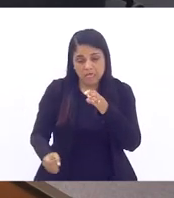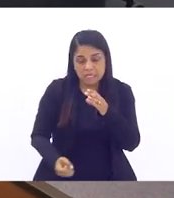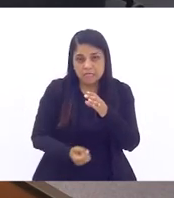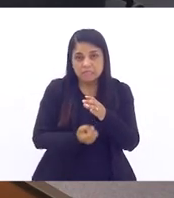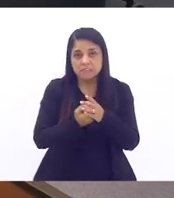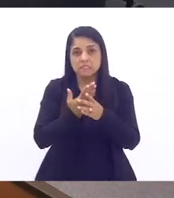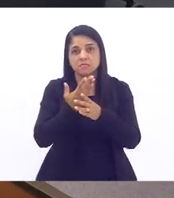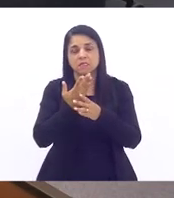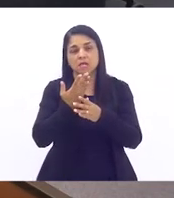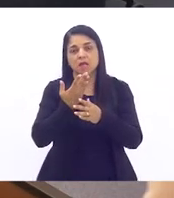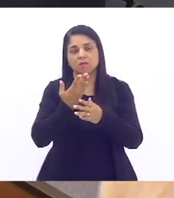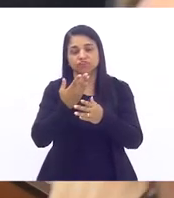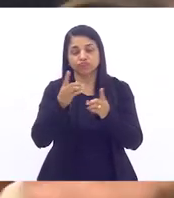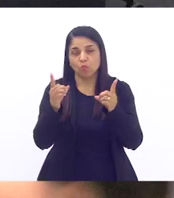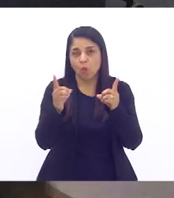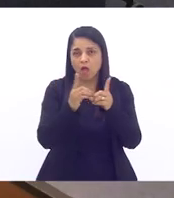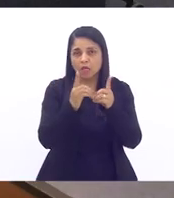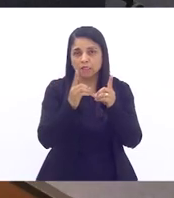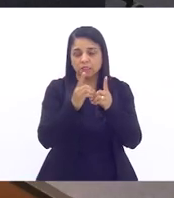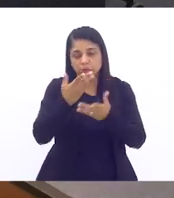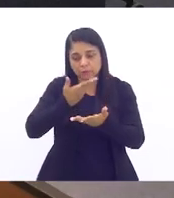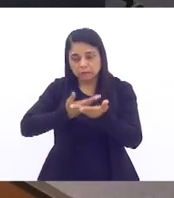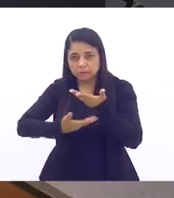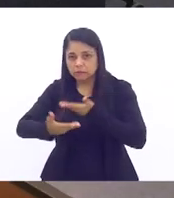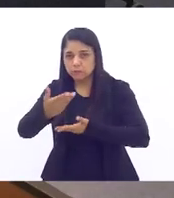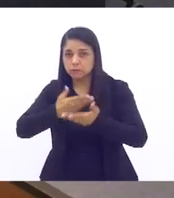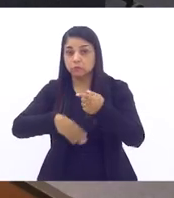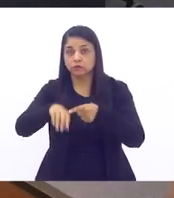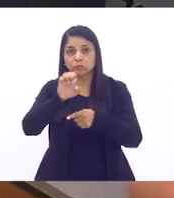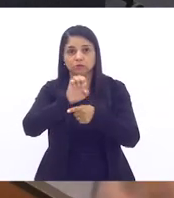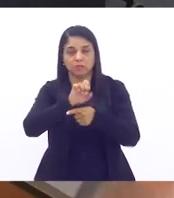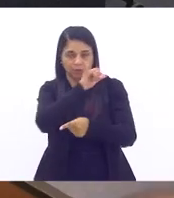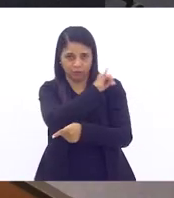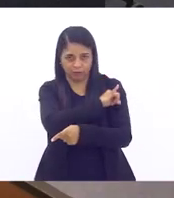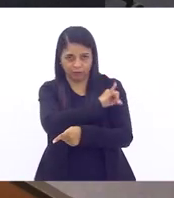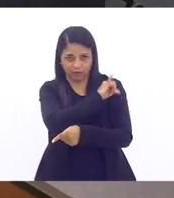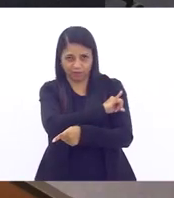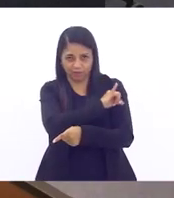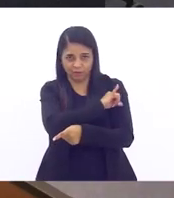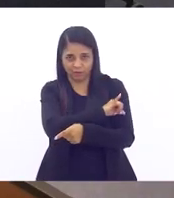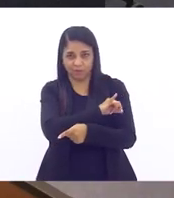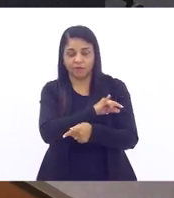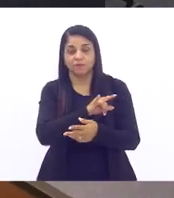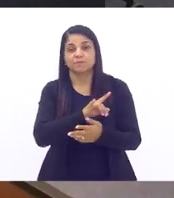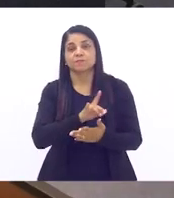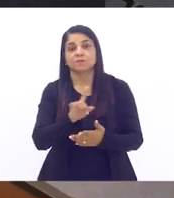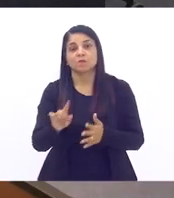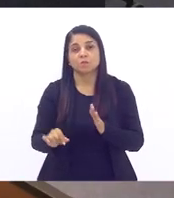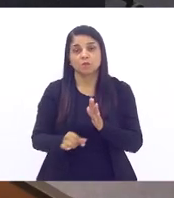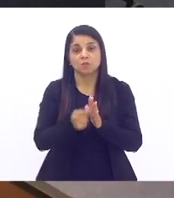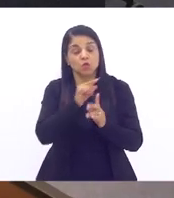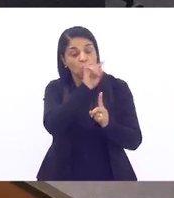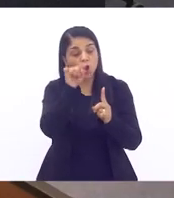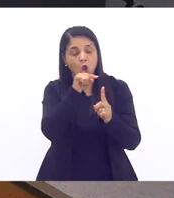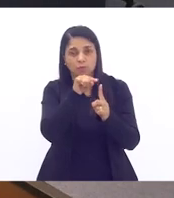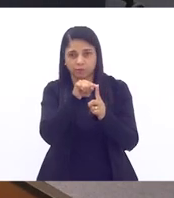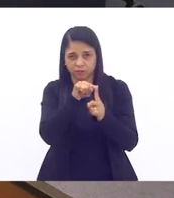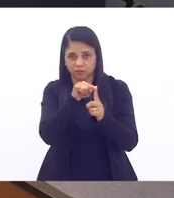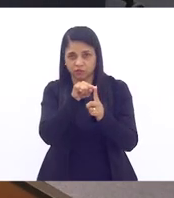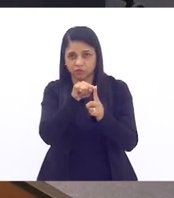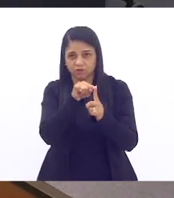de atendimento é no estado do Rio de Janeiro então uma das questões aí o nosso objetivo é